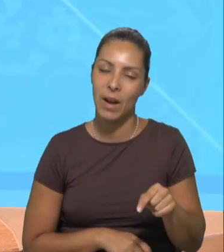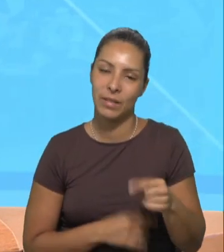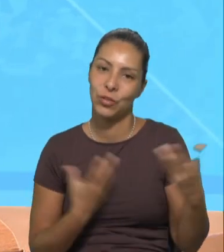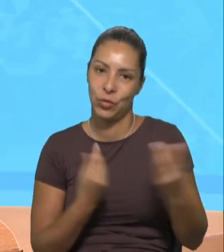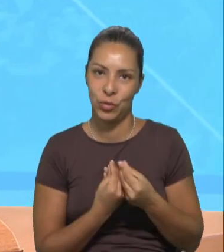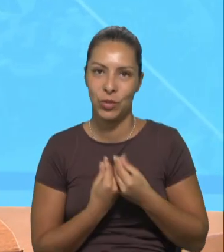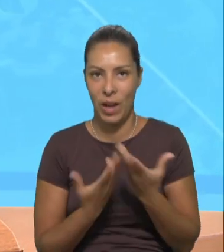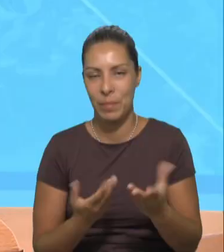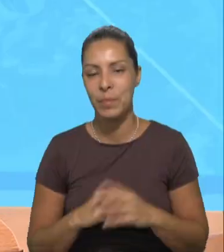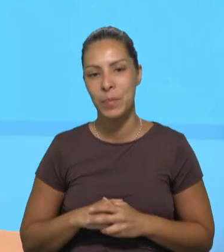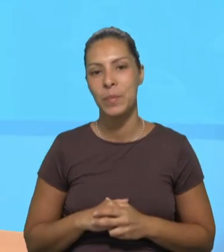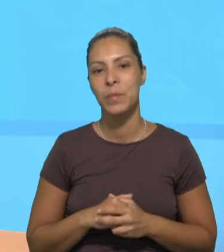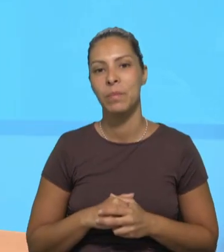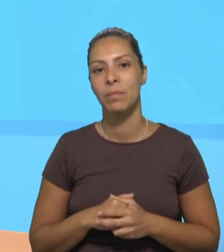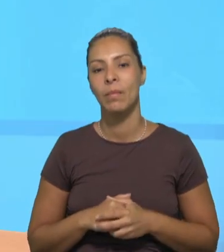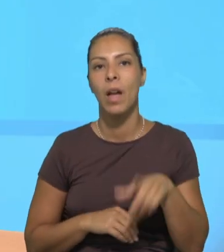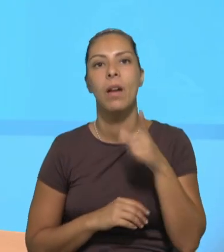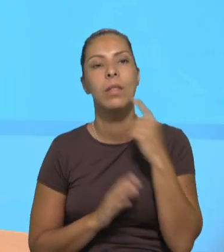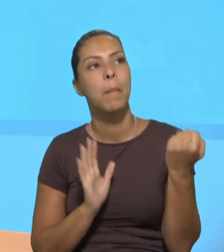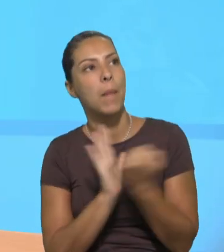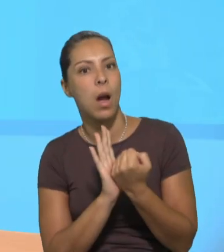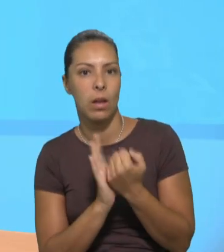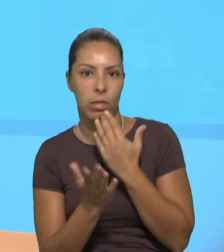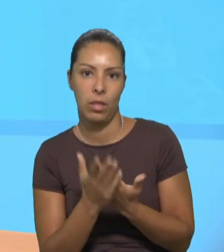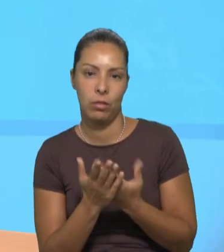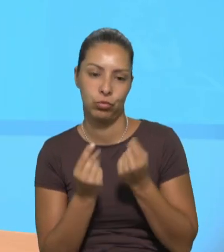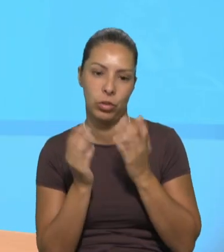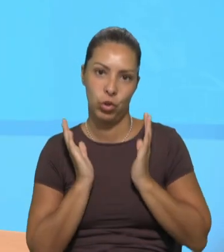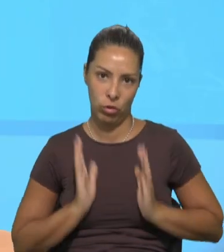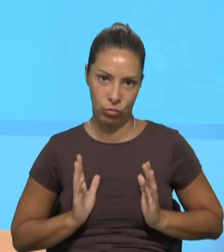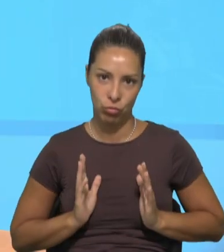nestas atividades. E tem desde logo essa marca, estes dias de descanso, que é serem